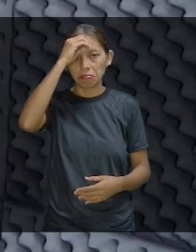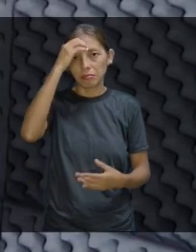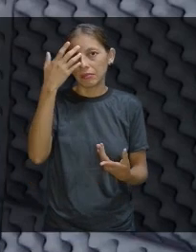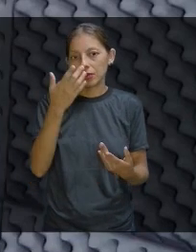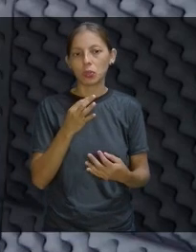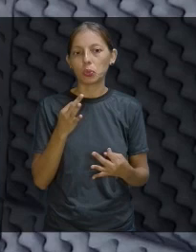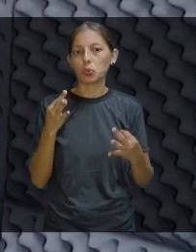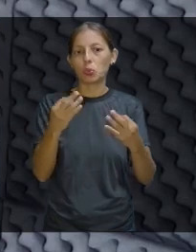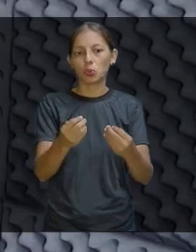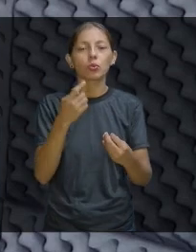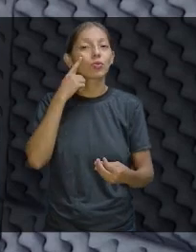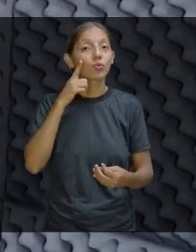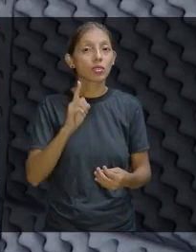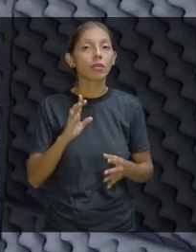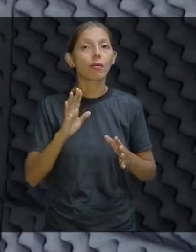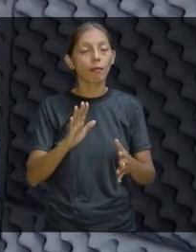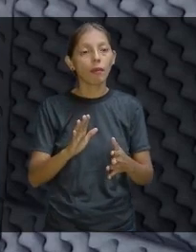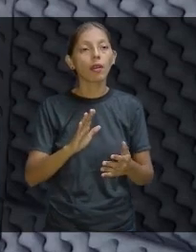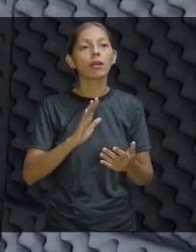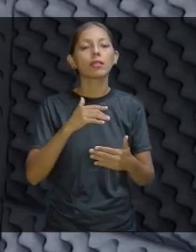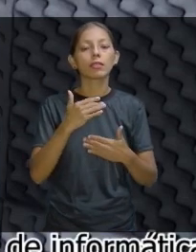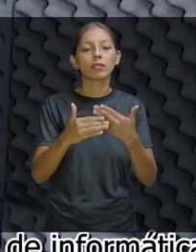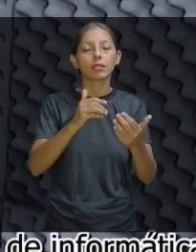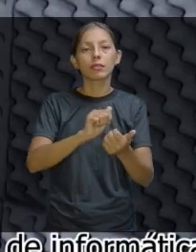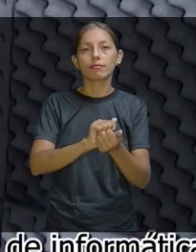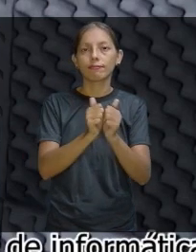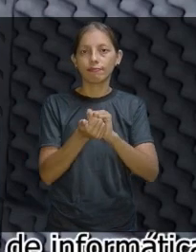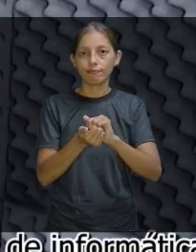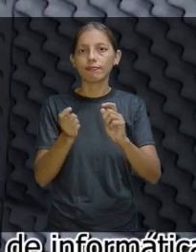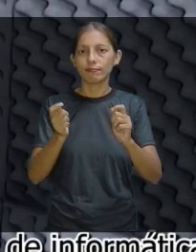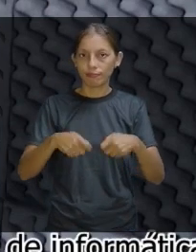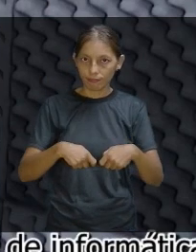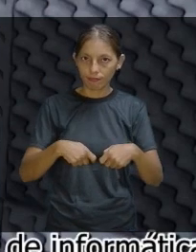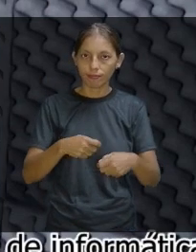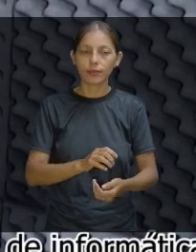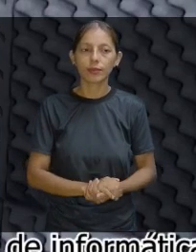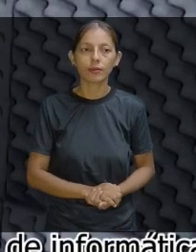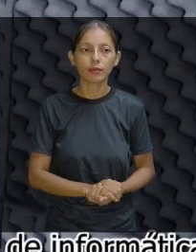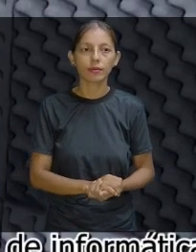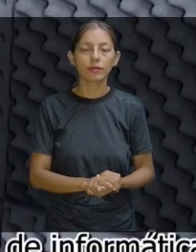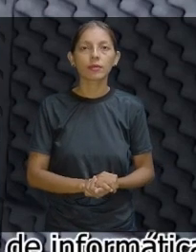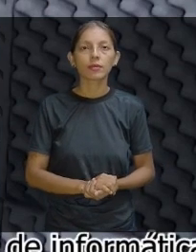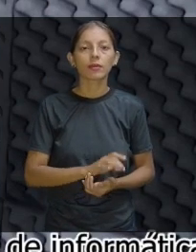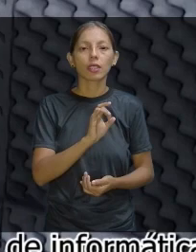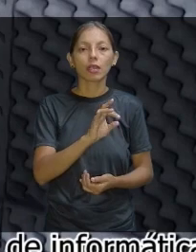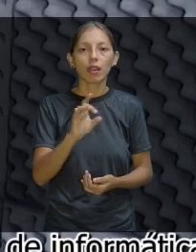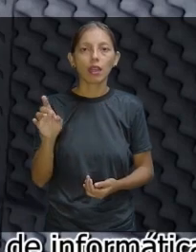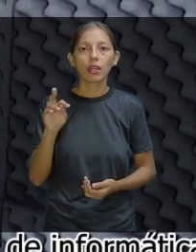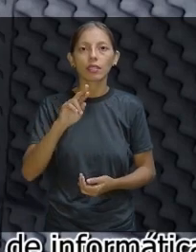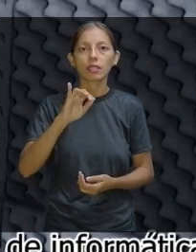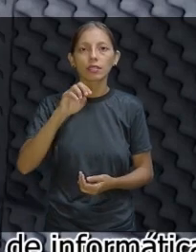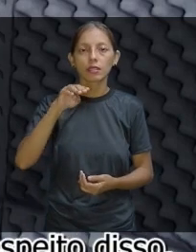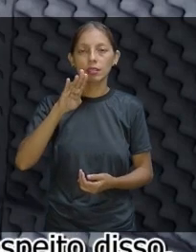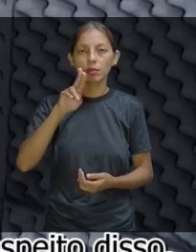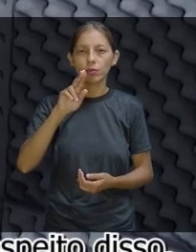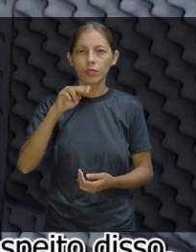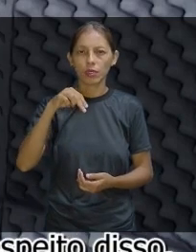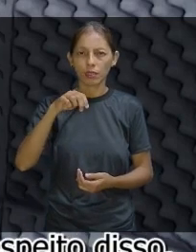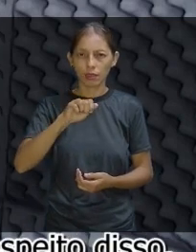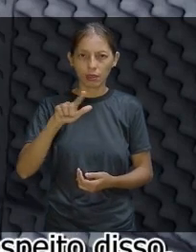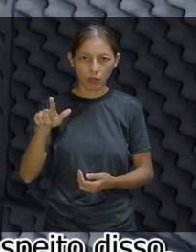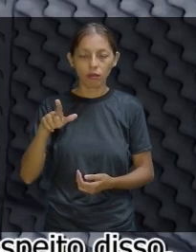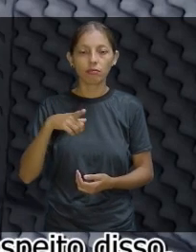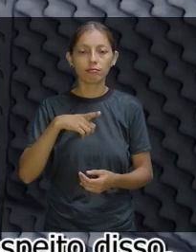nos adaptarmos. No meu tribunal... Foco no desembargador Silmar Fernandes. Informática, e nós temos